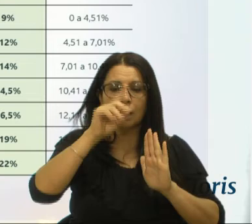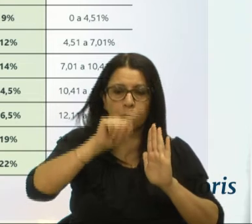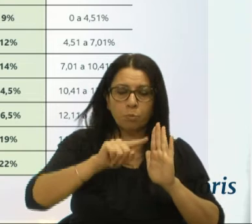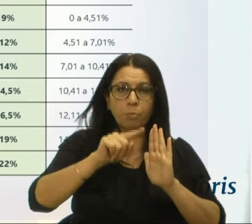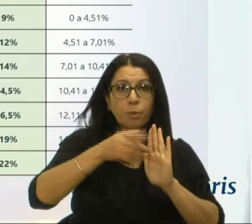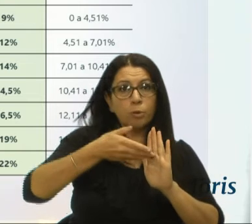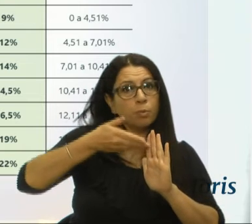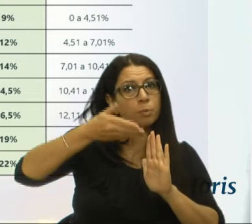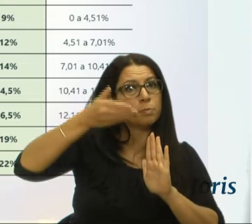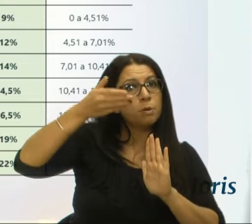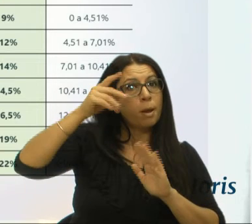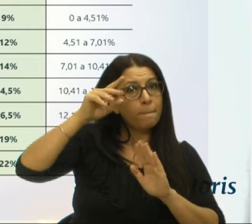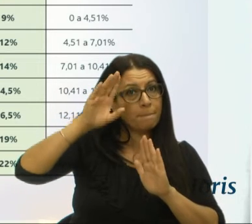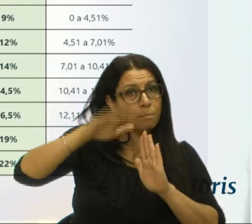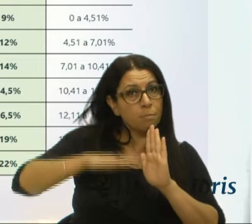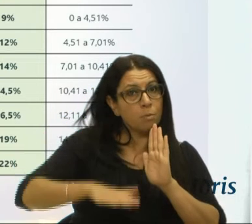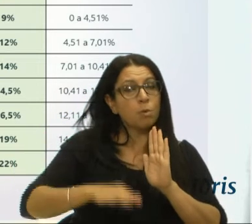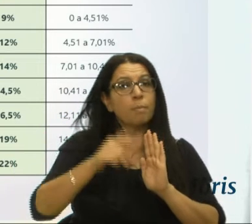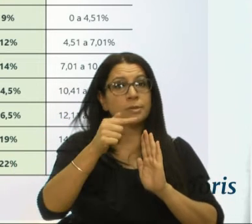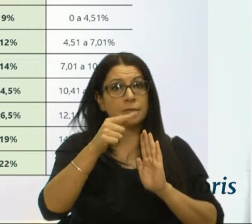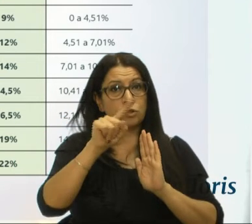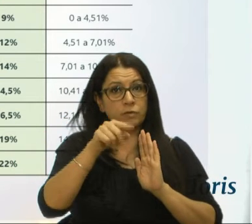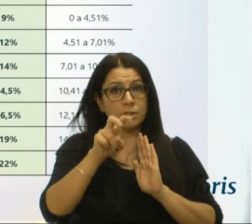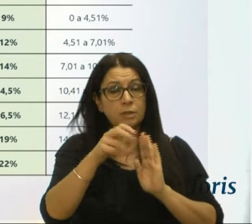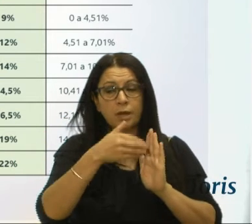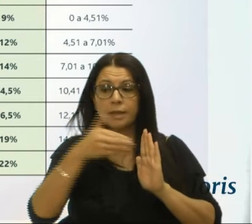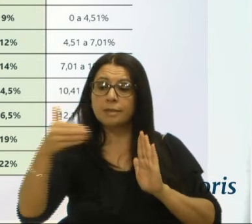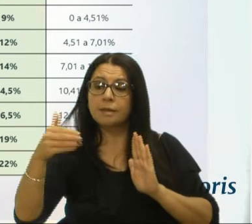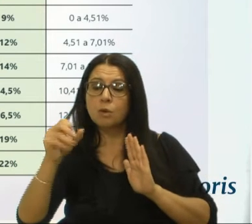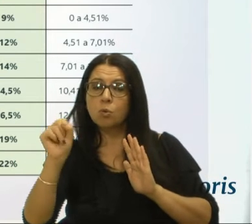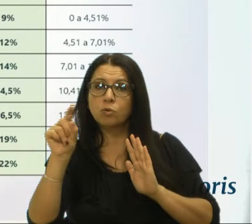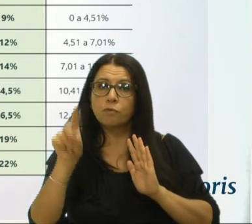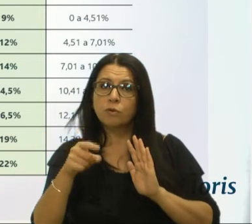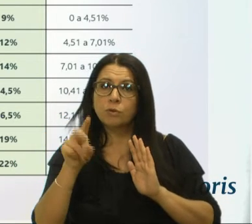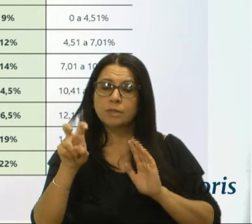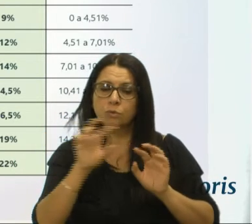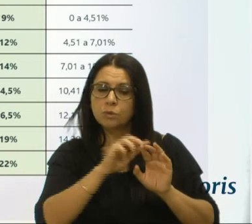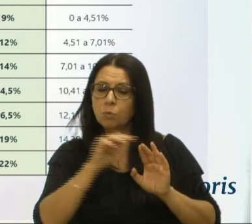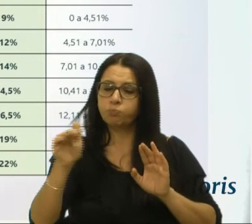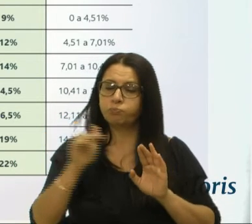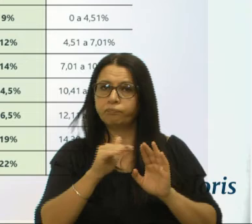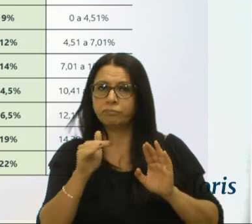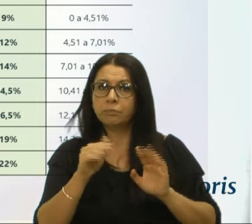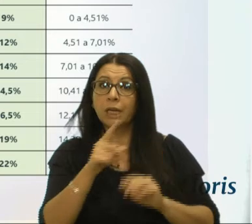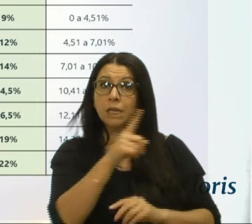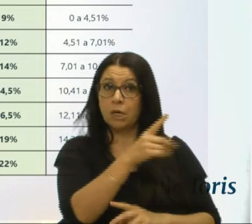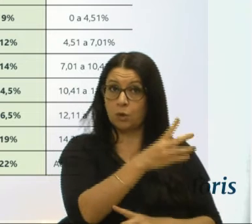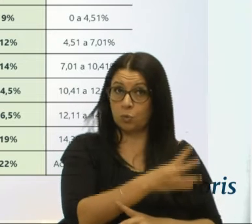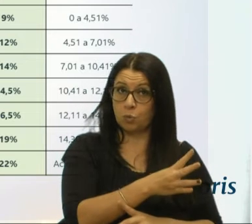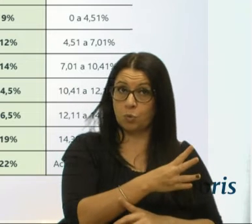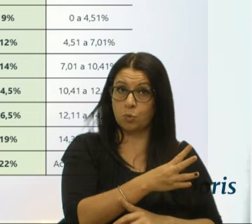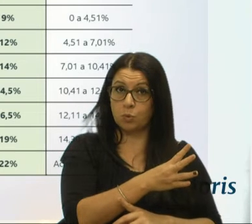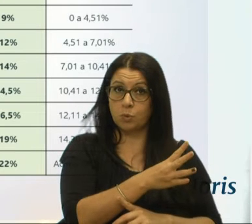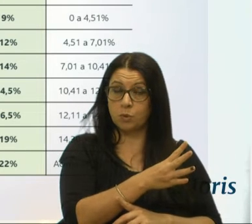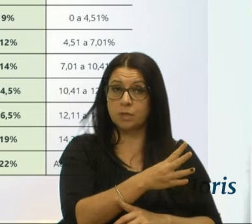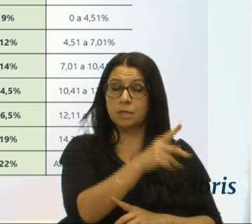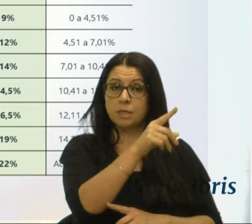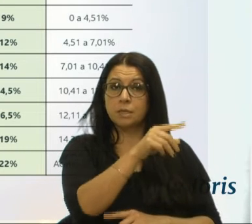que pode ser de 7,5% a 8,5%. Então, de 14%, o teto